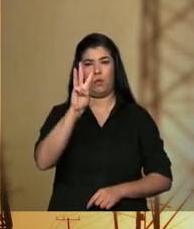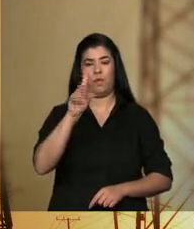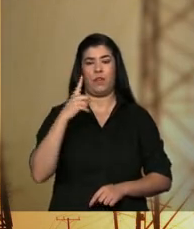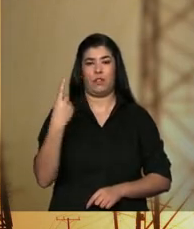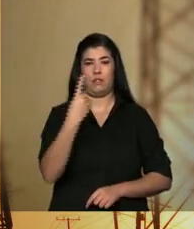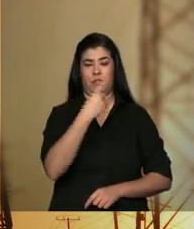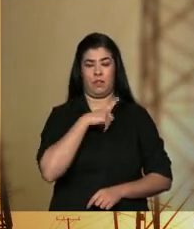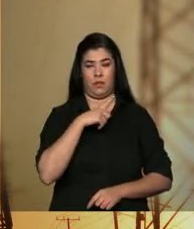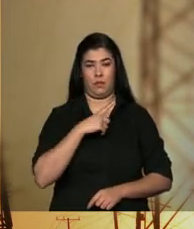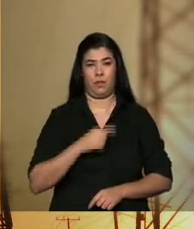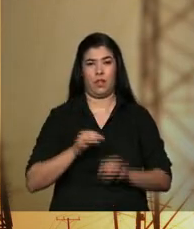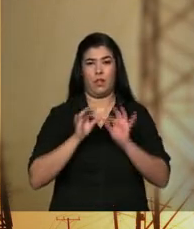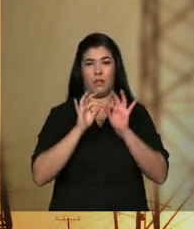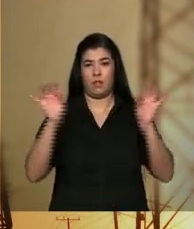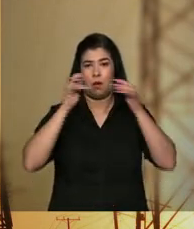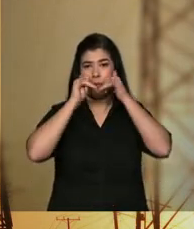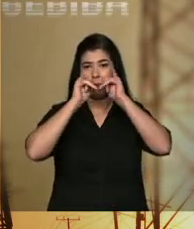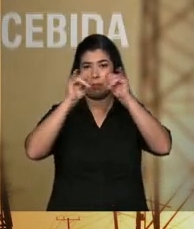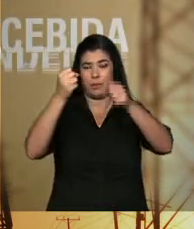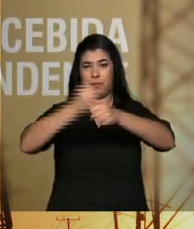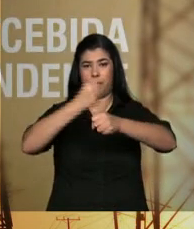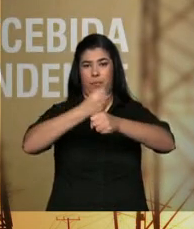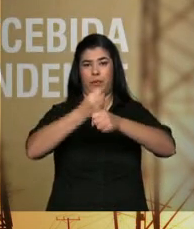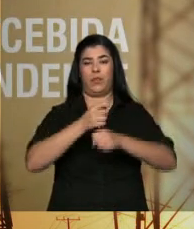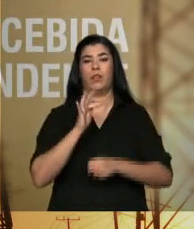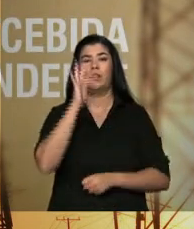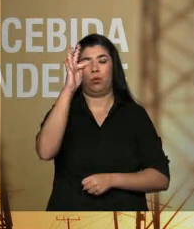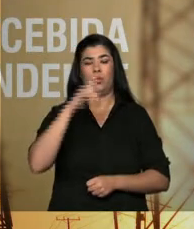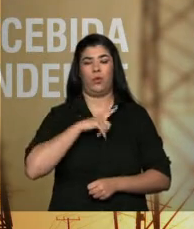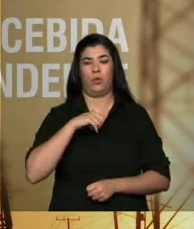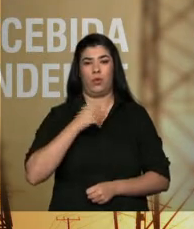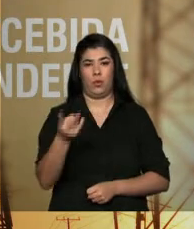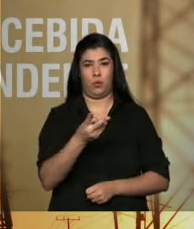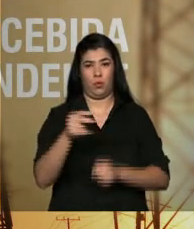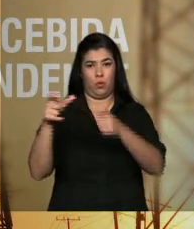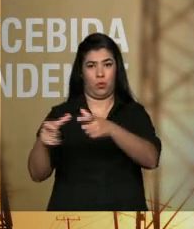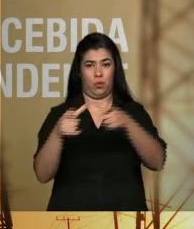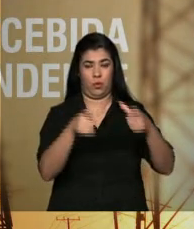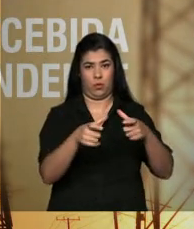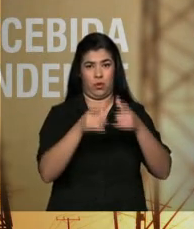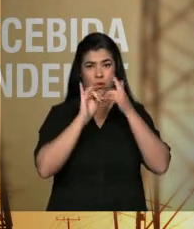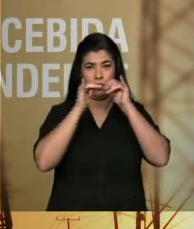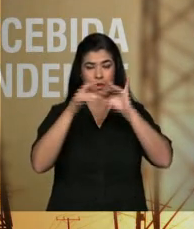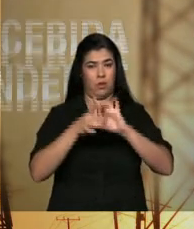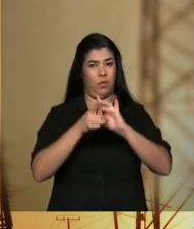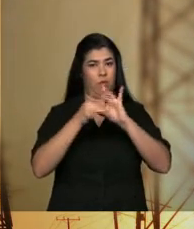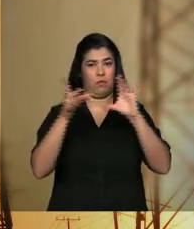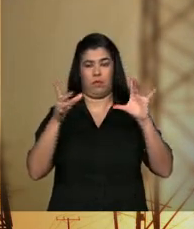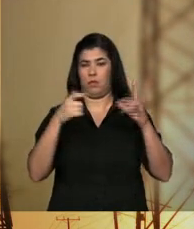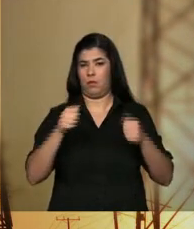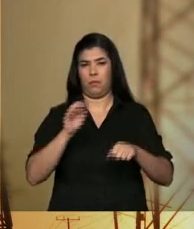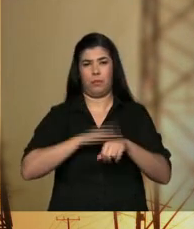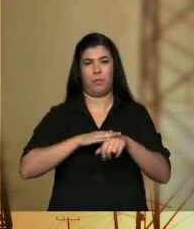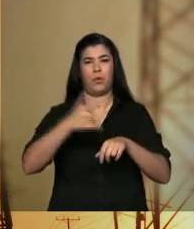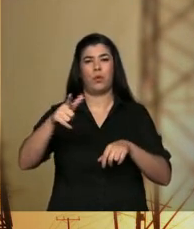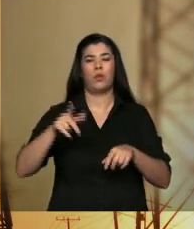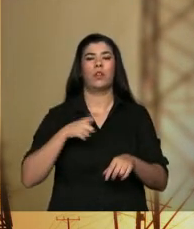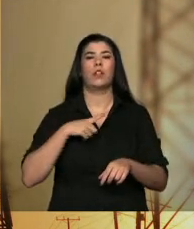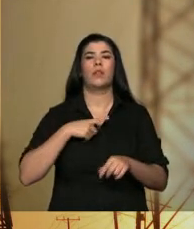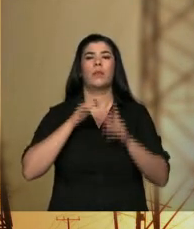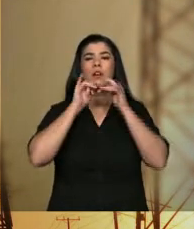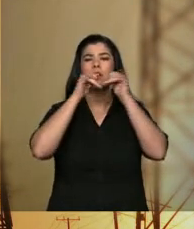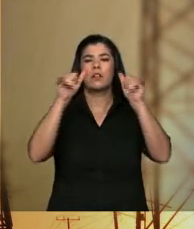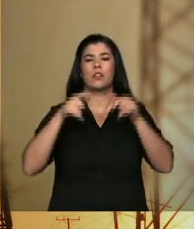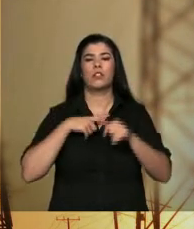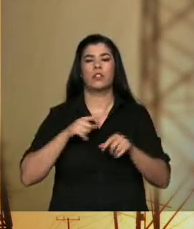linhas foram construídas para a obra. As duas fontes de energia são recebidas de maneira independente. A energia é distribuída